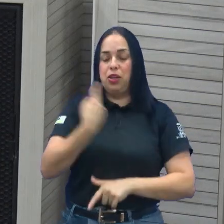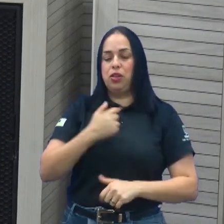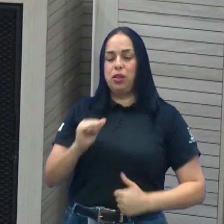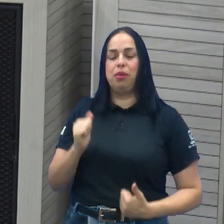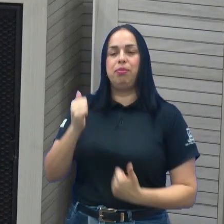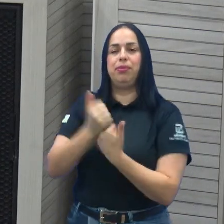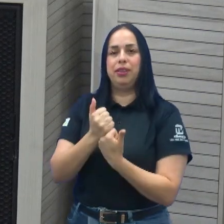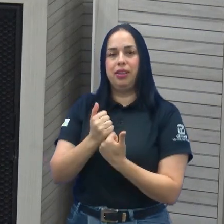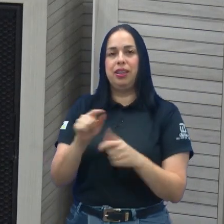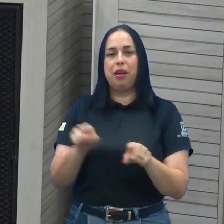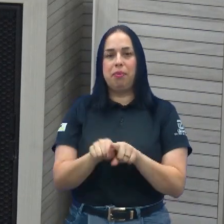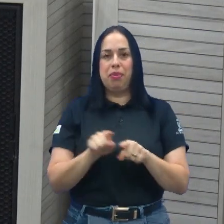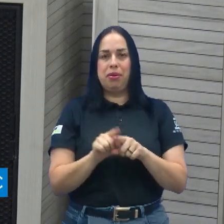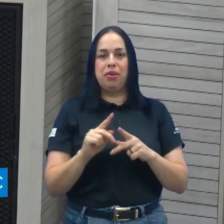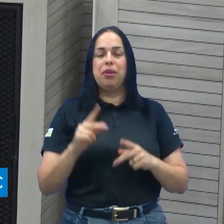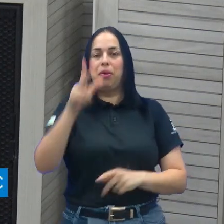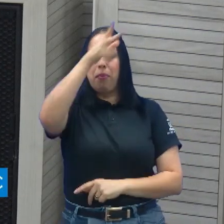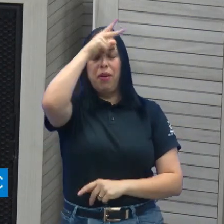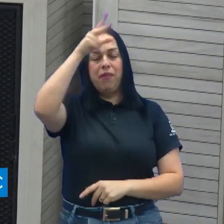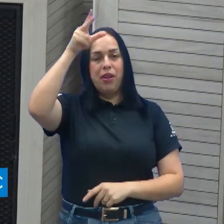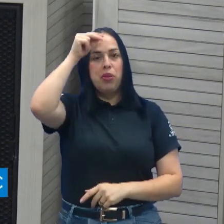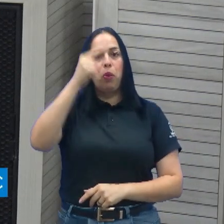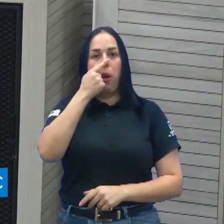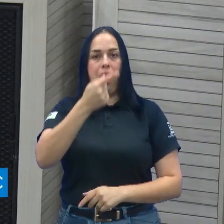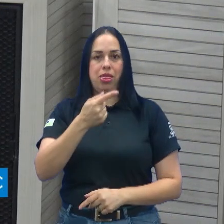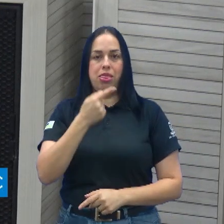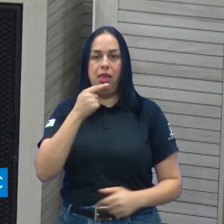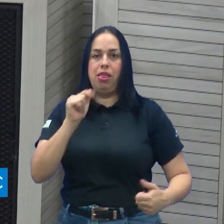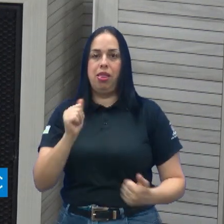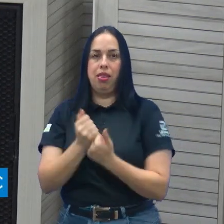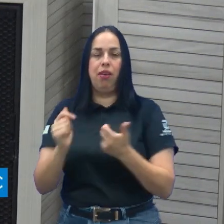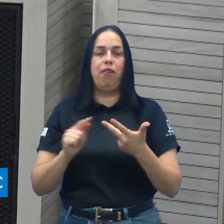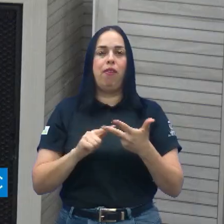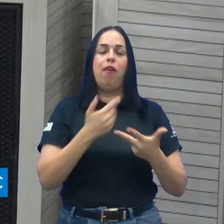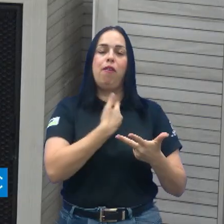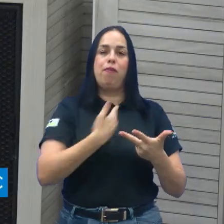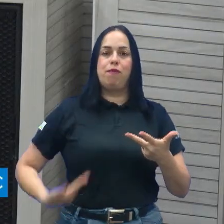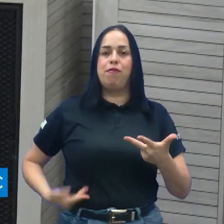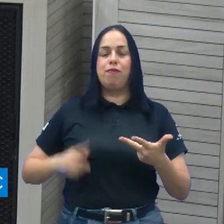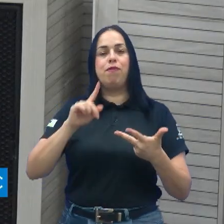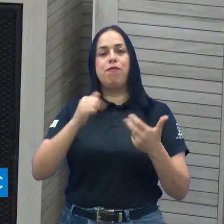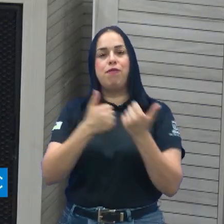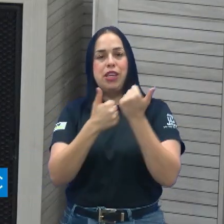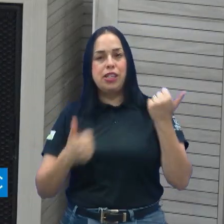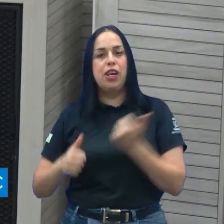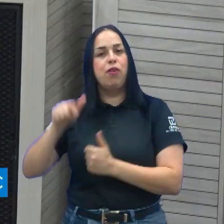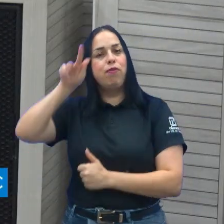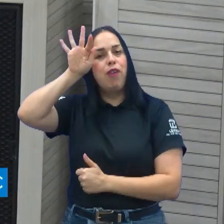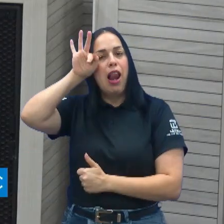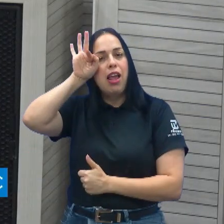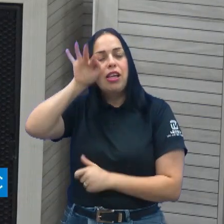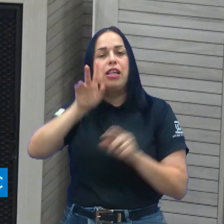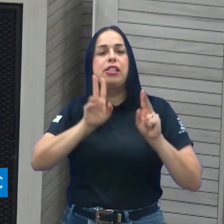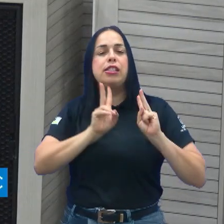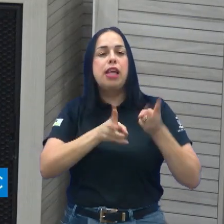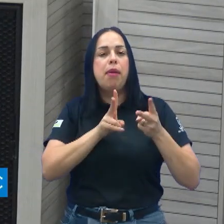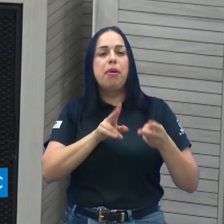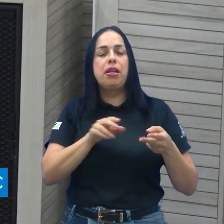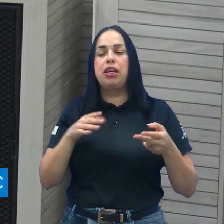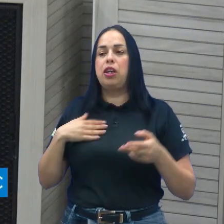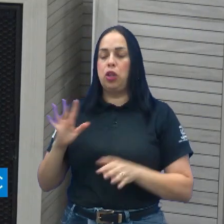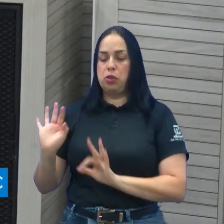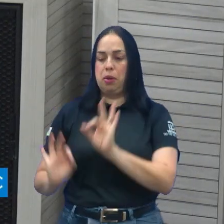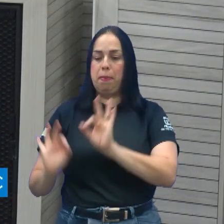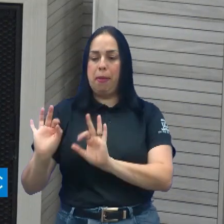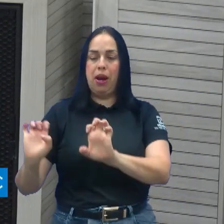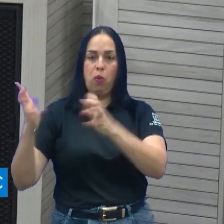José dos Campos, conte com o nosso prefeito Anderson, com o nosso vice-governador Felício, que ele sempre está presente nas homenagens que a gente faz aqui, principalmente para